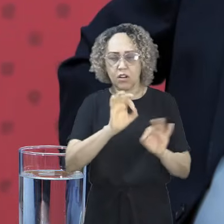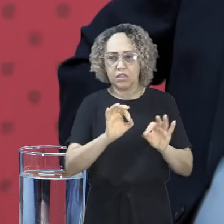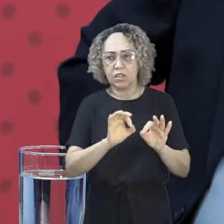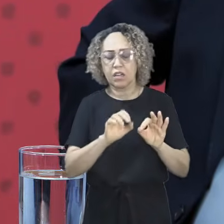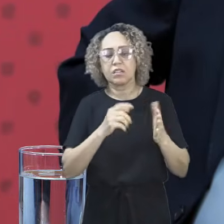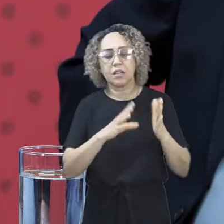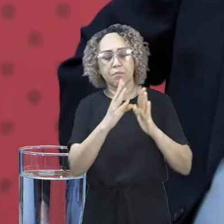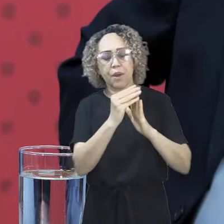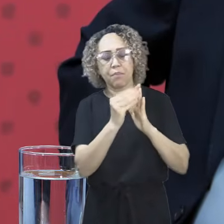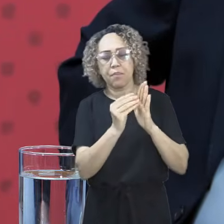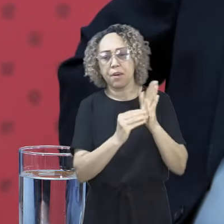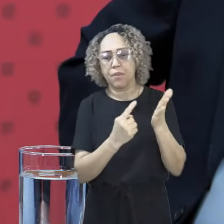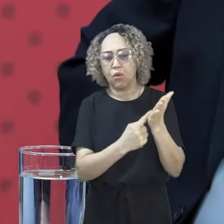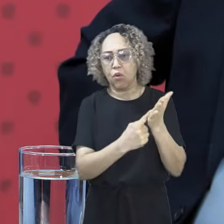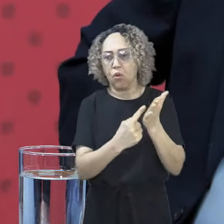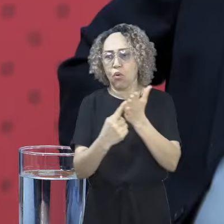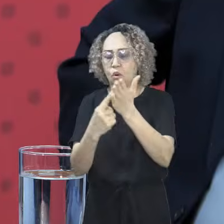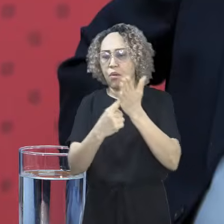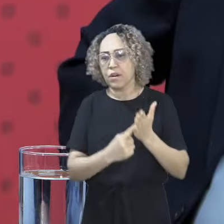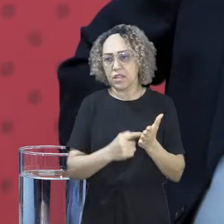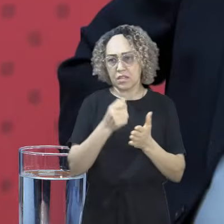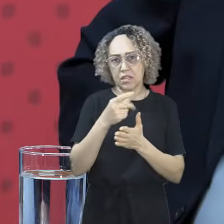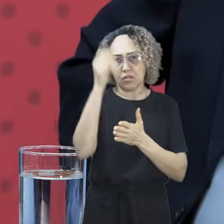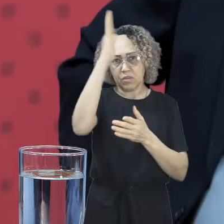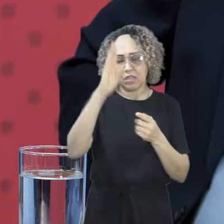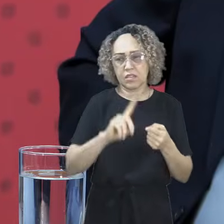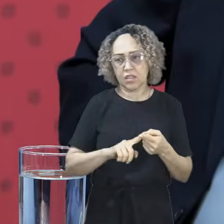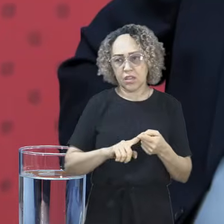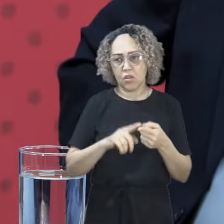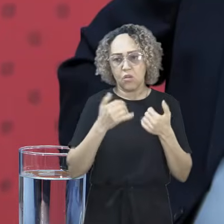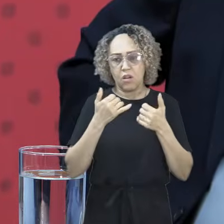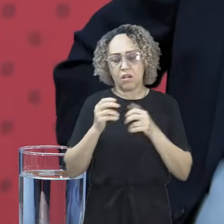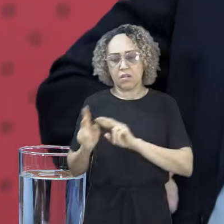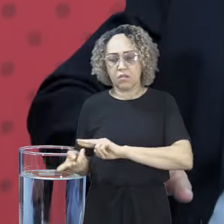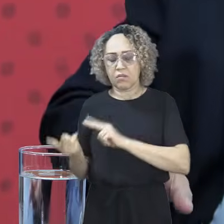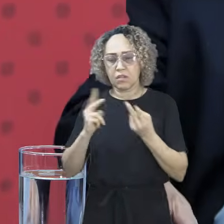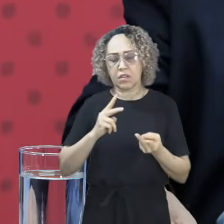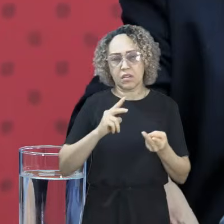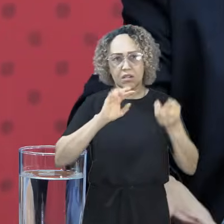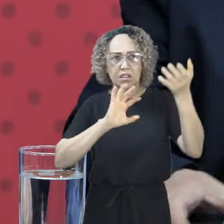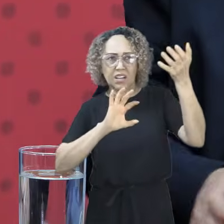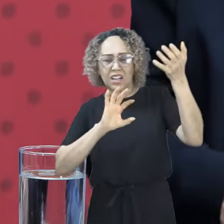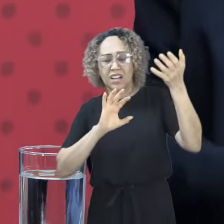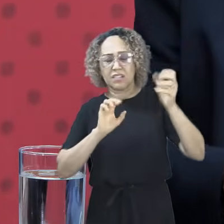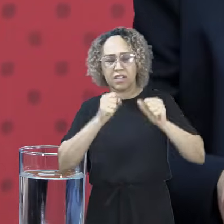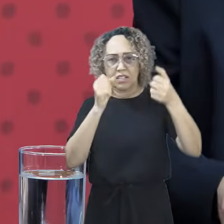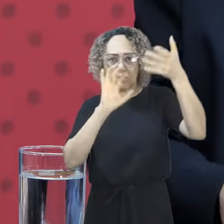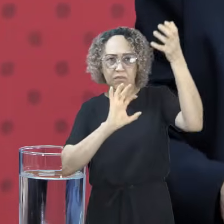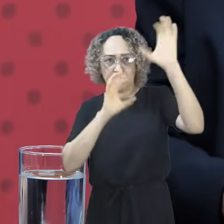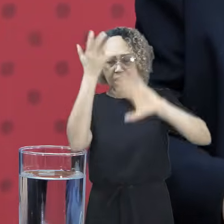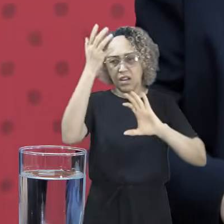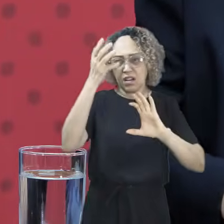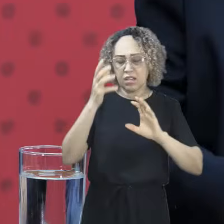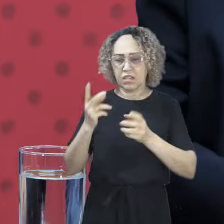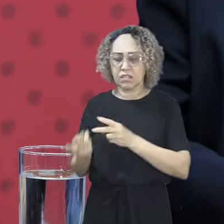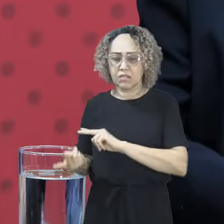climática, né, da transição energética, a gente enfrente o debate da segurança pública, que